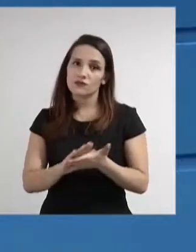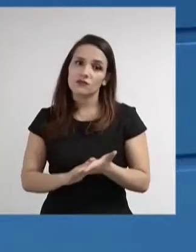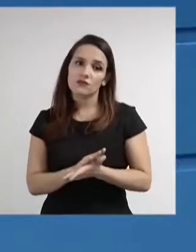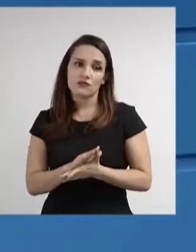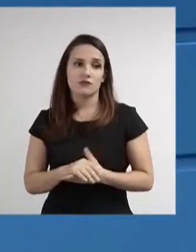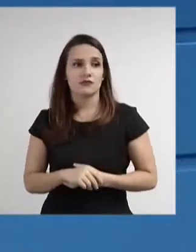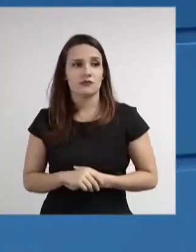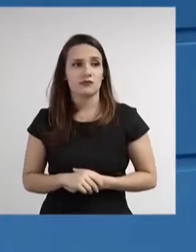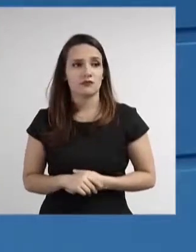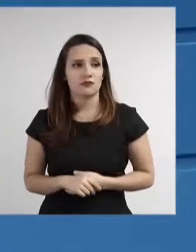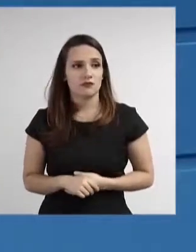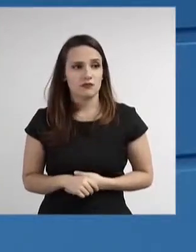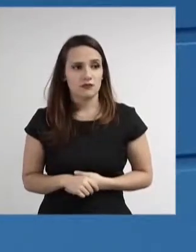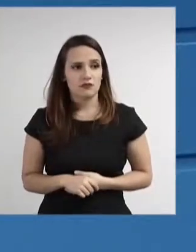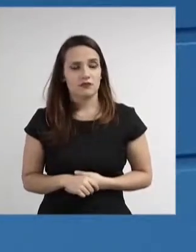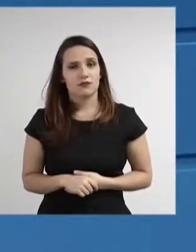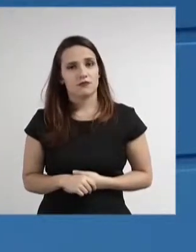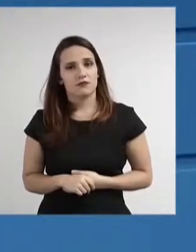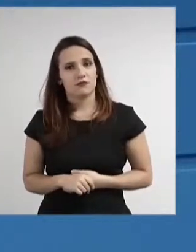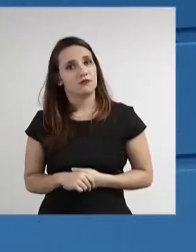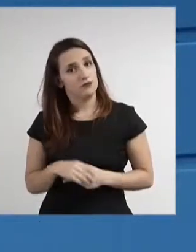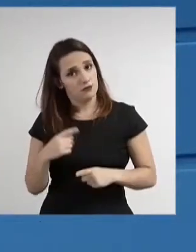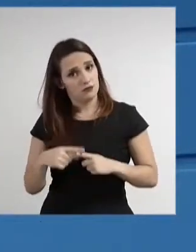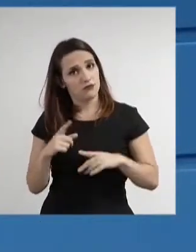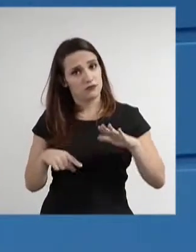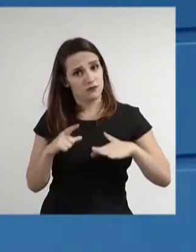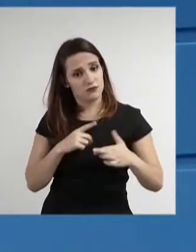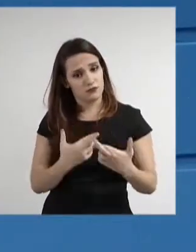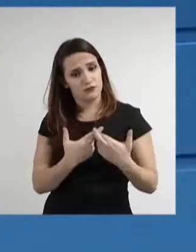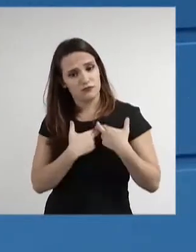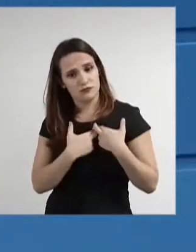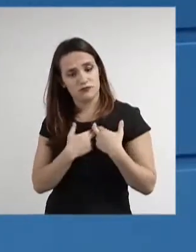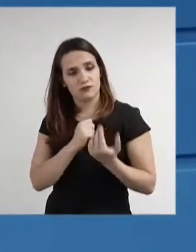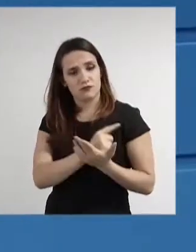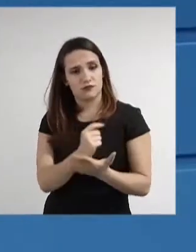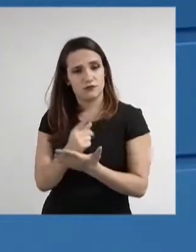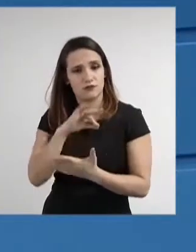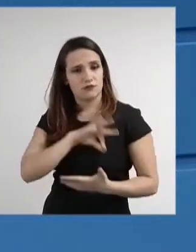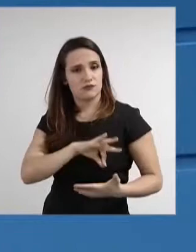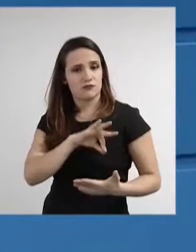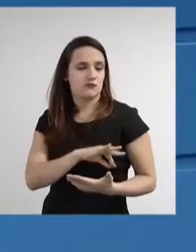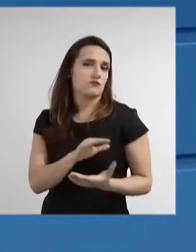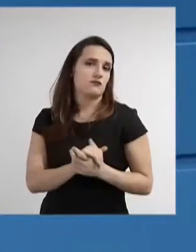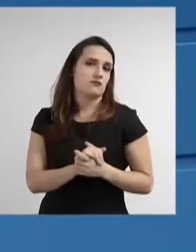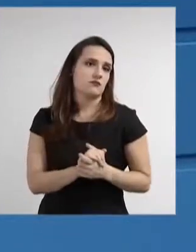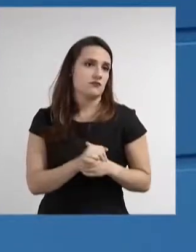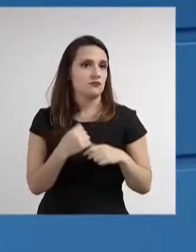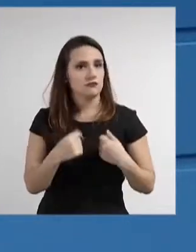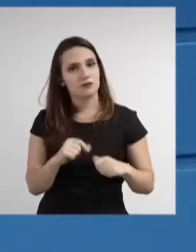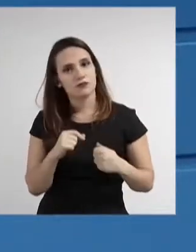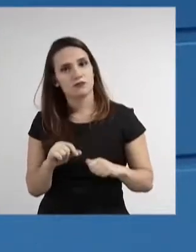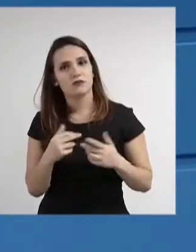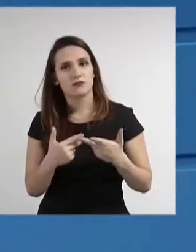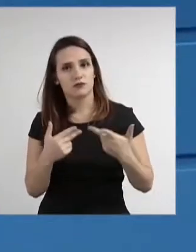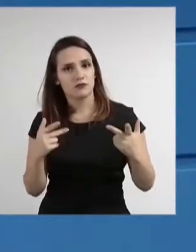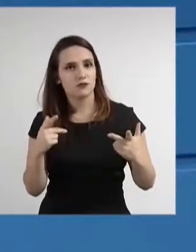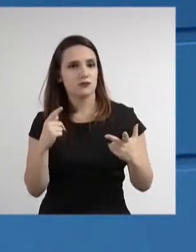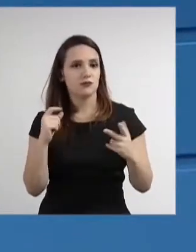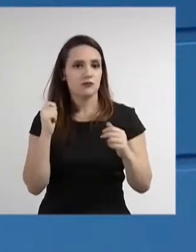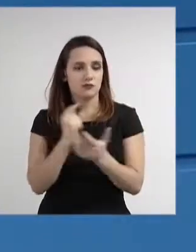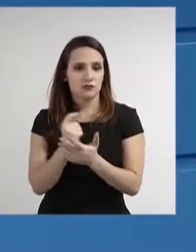àquilo que ele tem que necessariamente fazer, que é o pagamento da folha, são seus encargos, pagamento